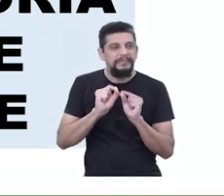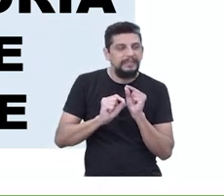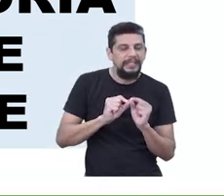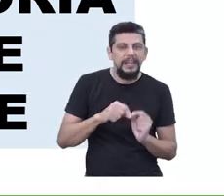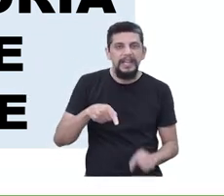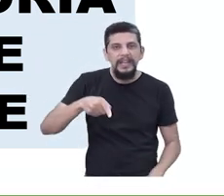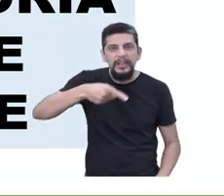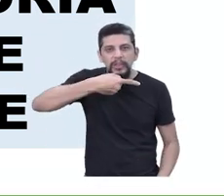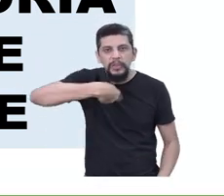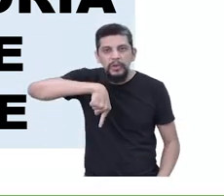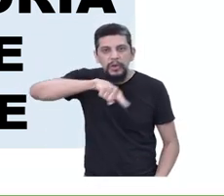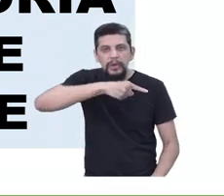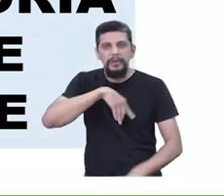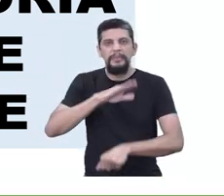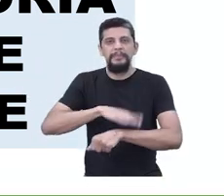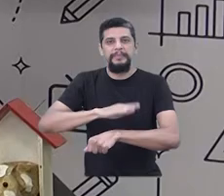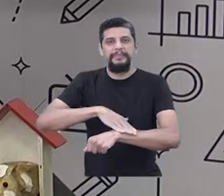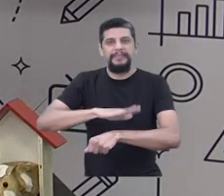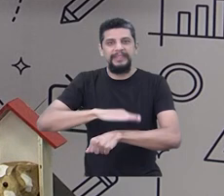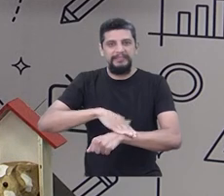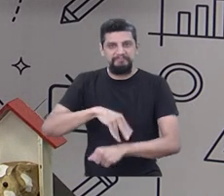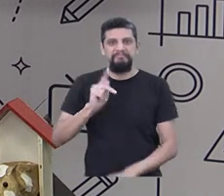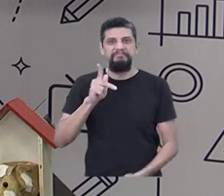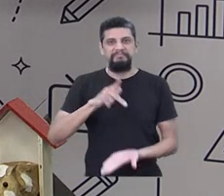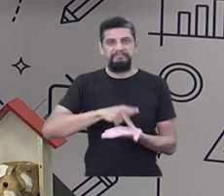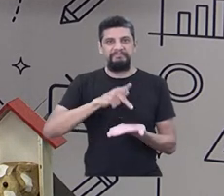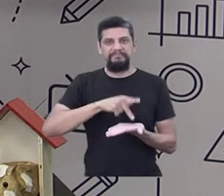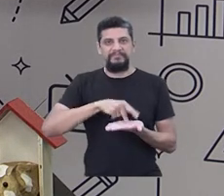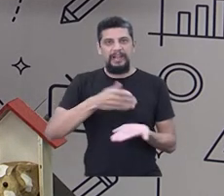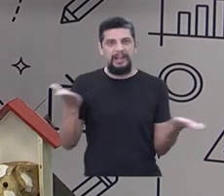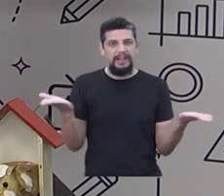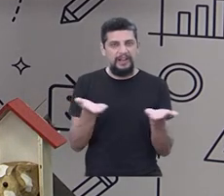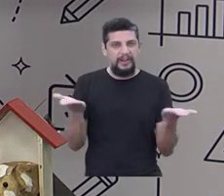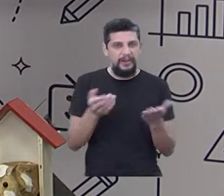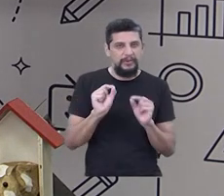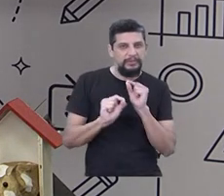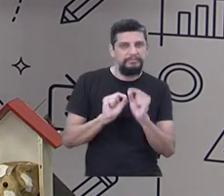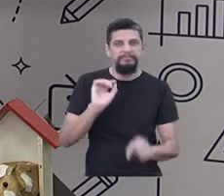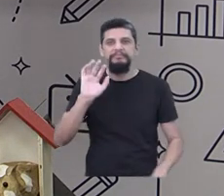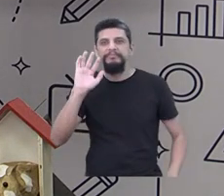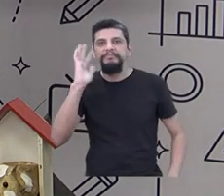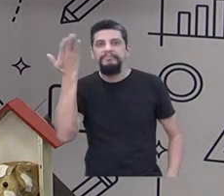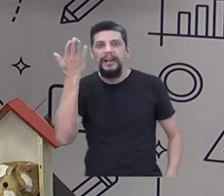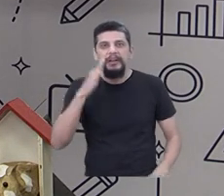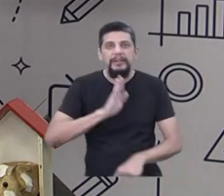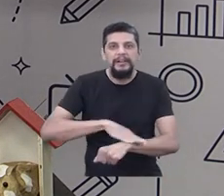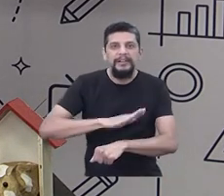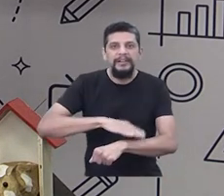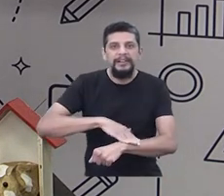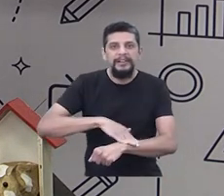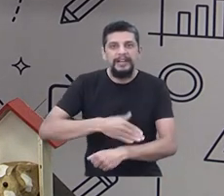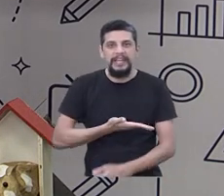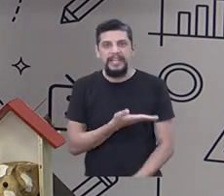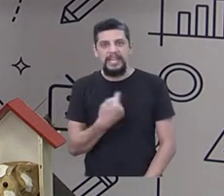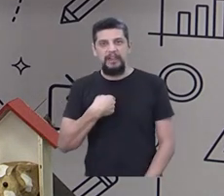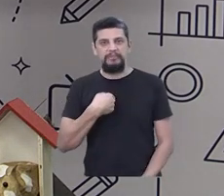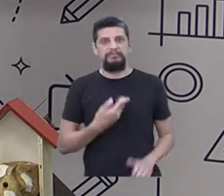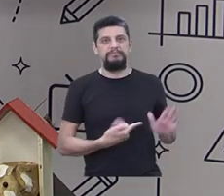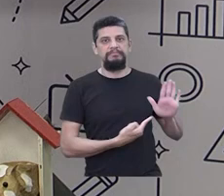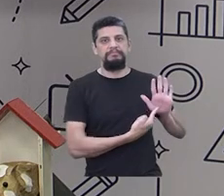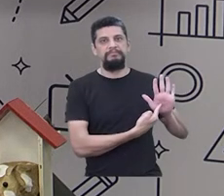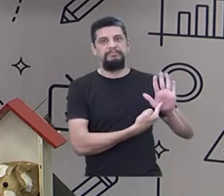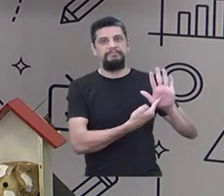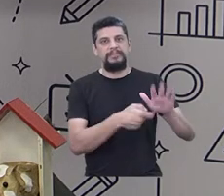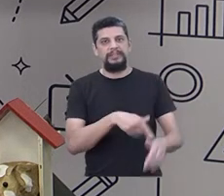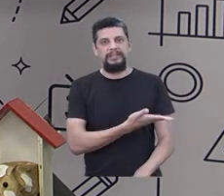A história é aquele nosso momento, gente. É verdade. E agora, o que vai acontecer neste momento? Eu vou